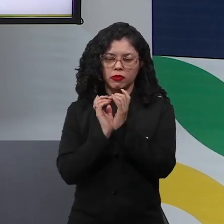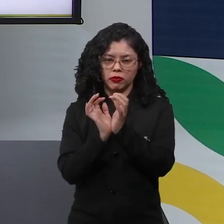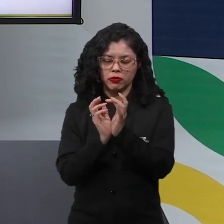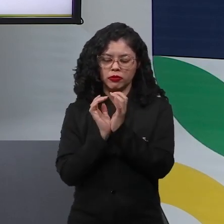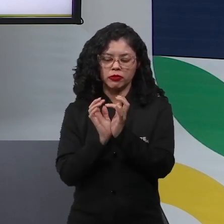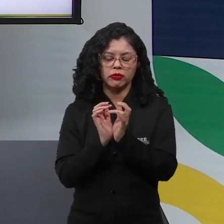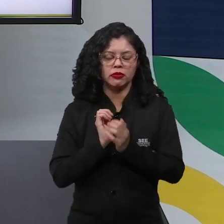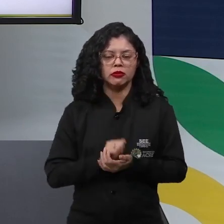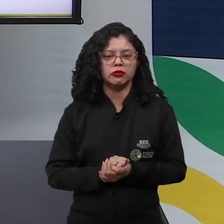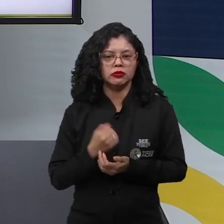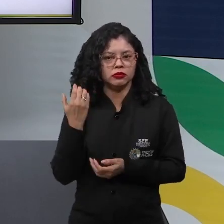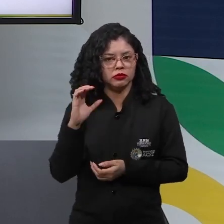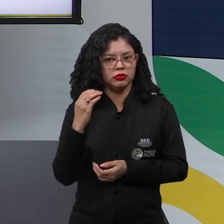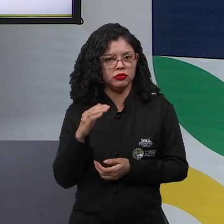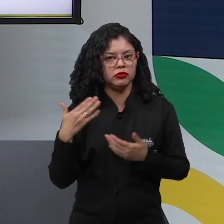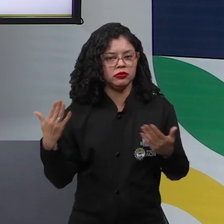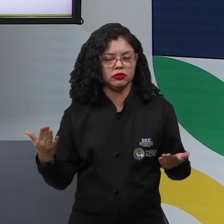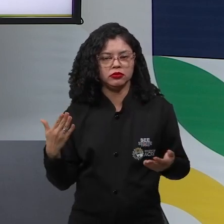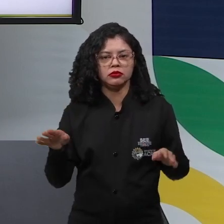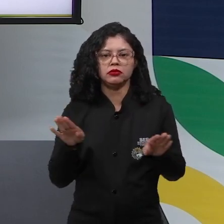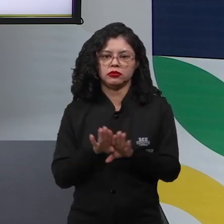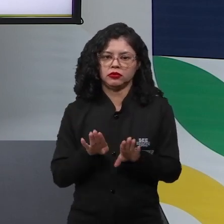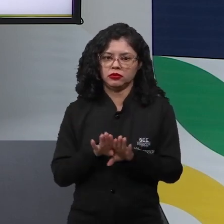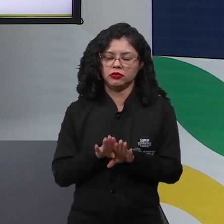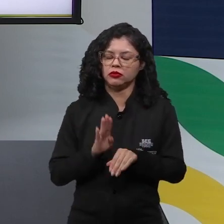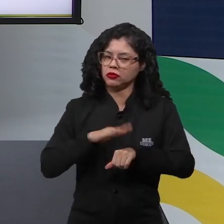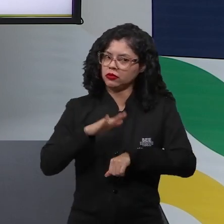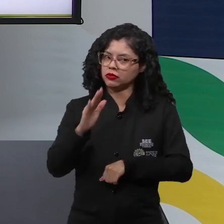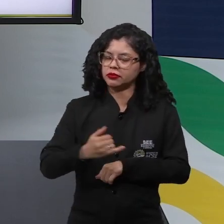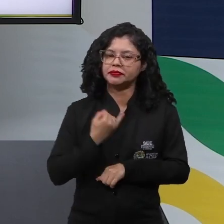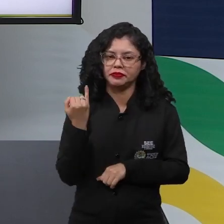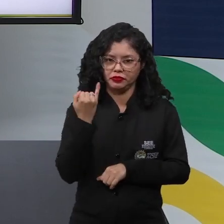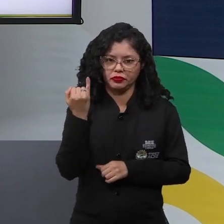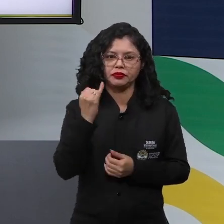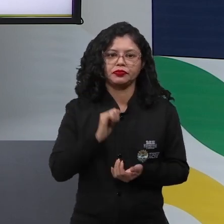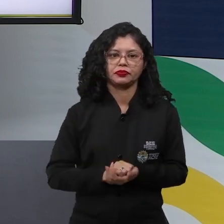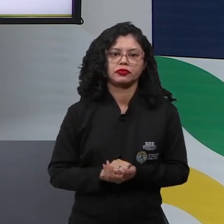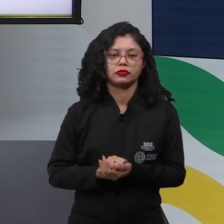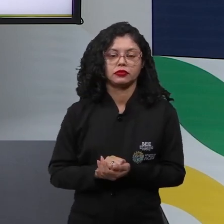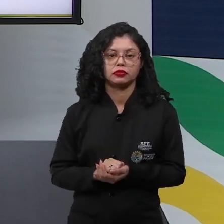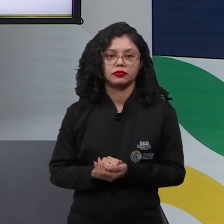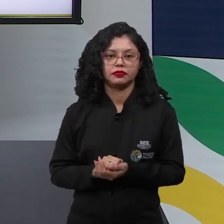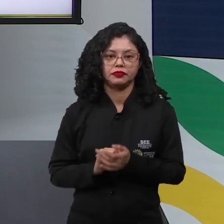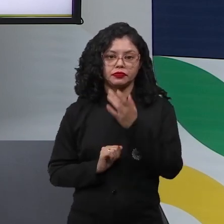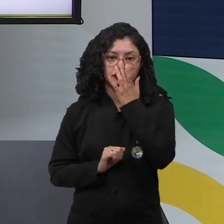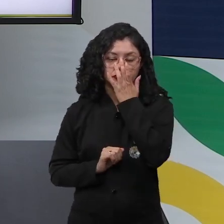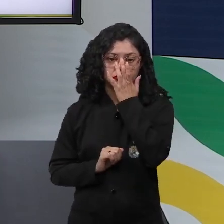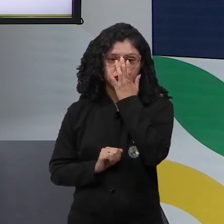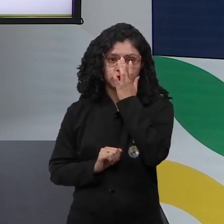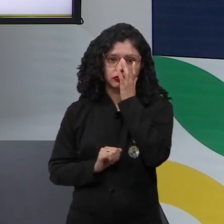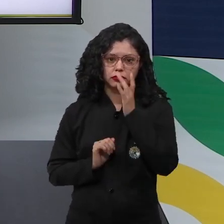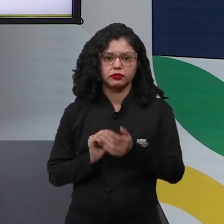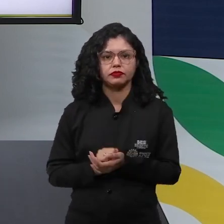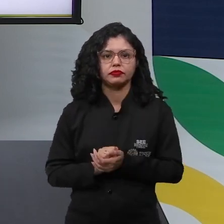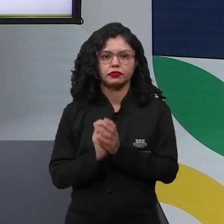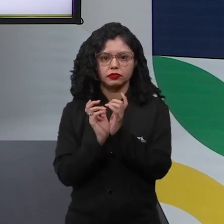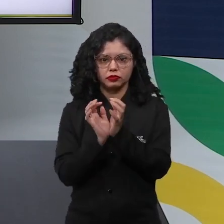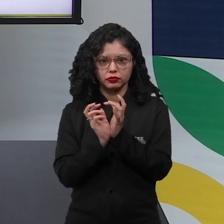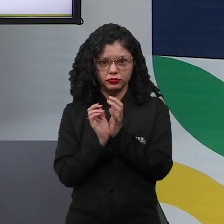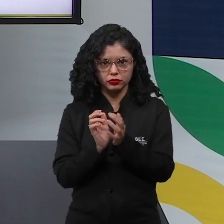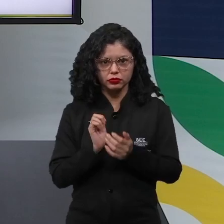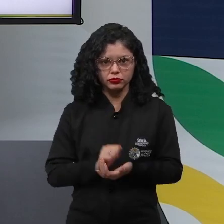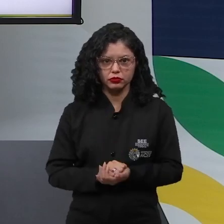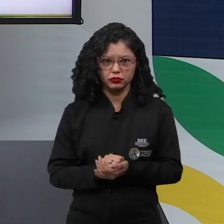neurociência. Então, por isso que ele se tornou um dos casos mais importantes. Inclusive, o crânio de Phineas Gage